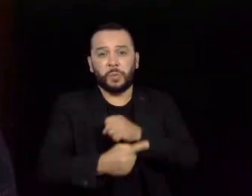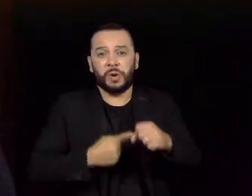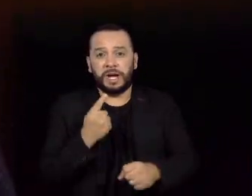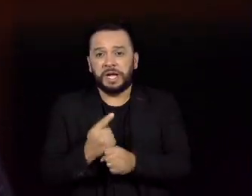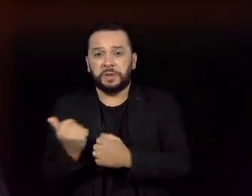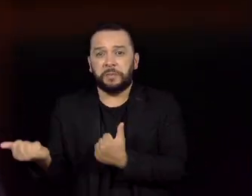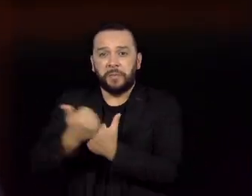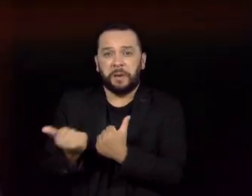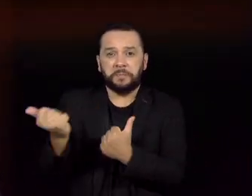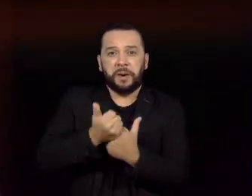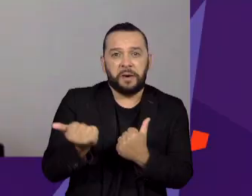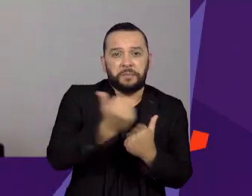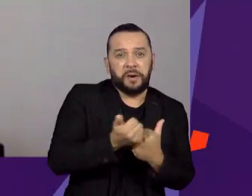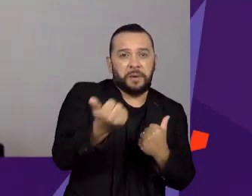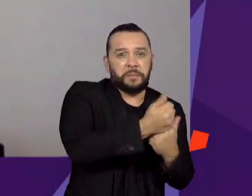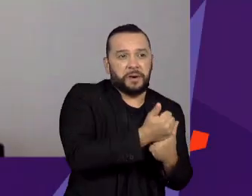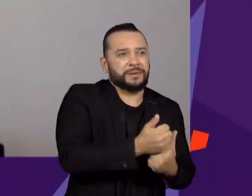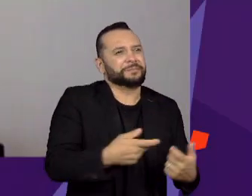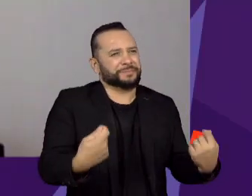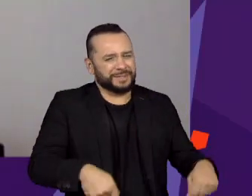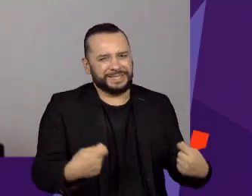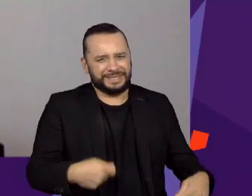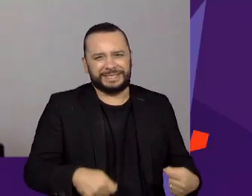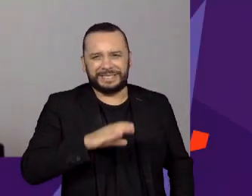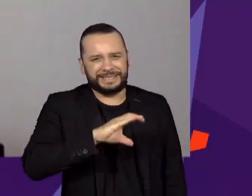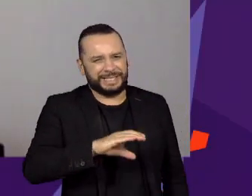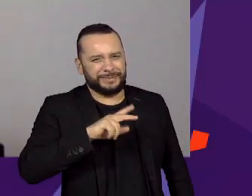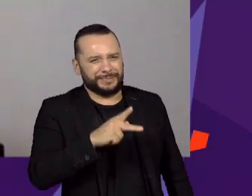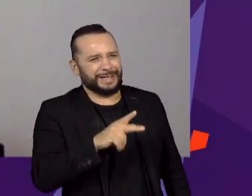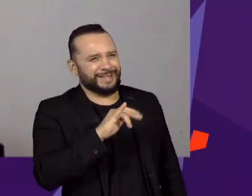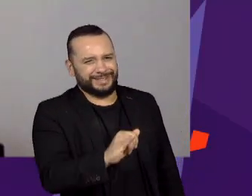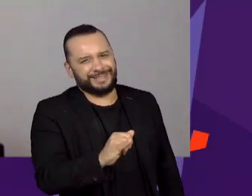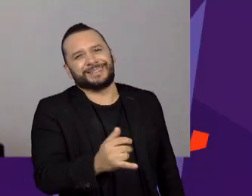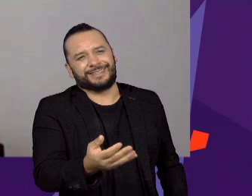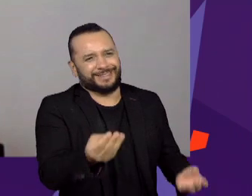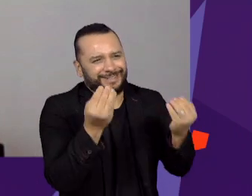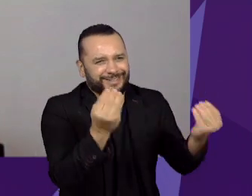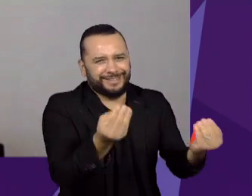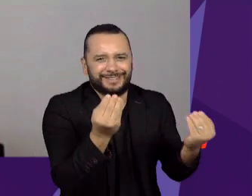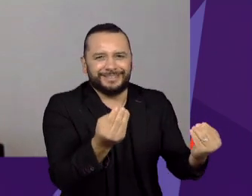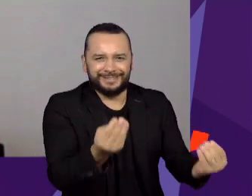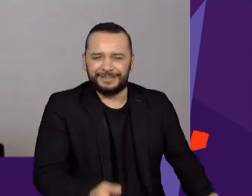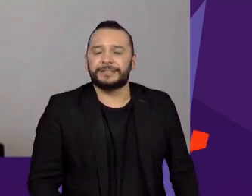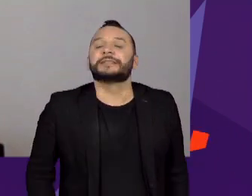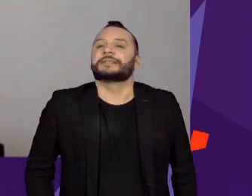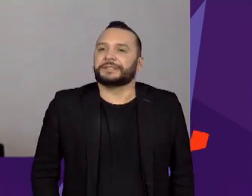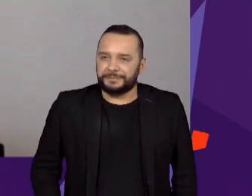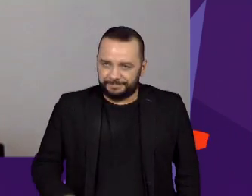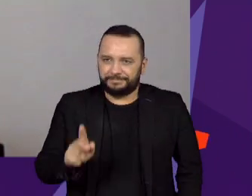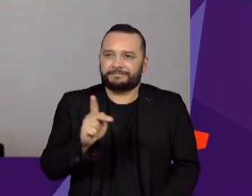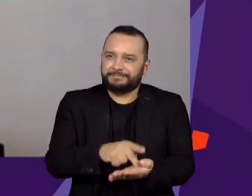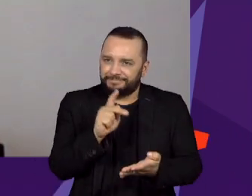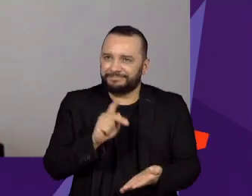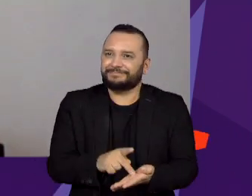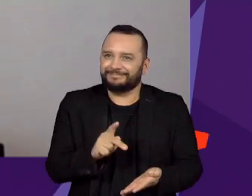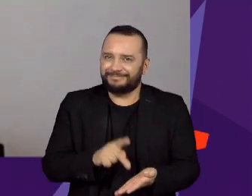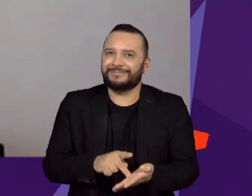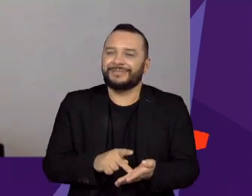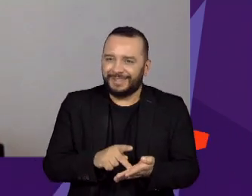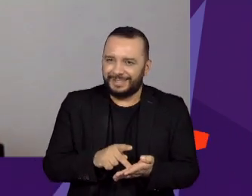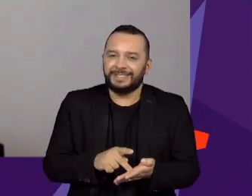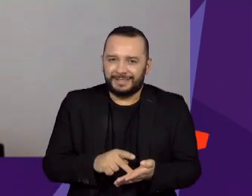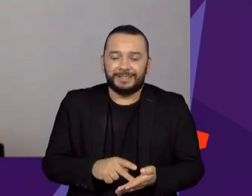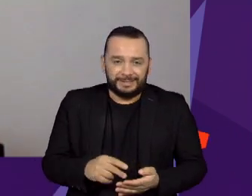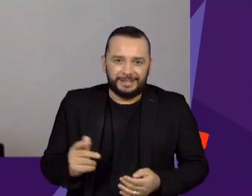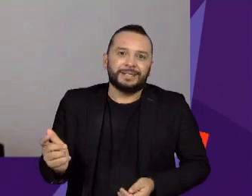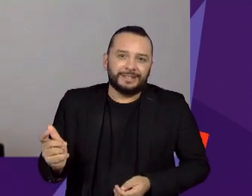Precisa de CPI? É lastimável, né, Marcelo? Porque você começa com uma série de erros